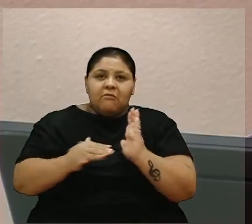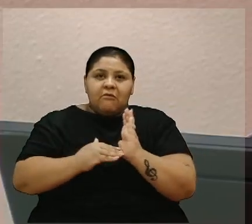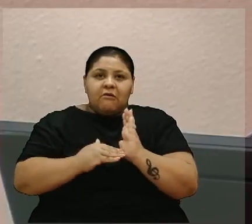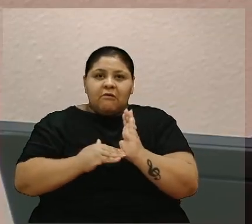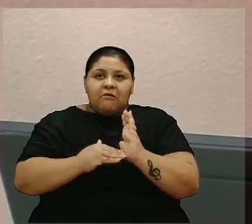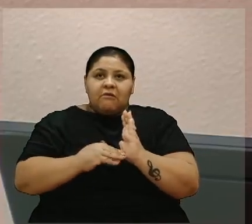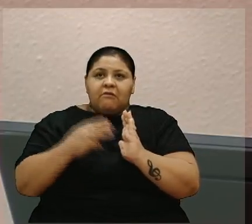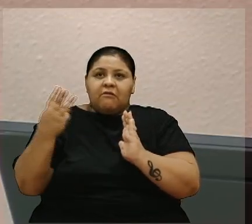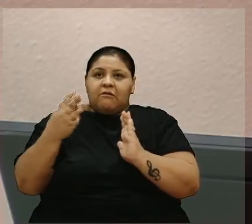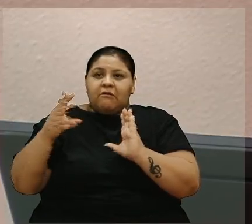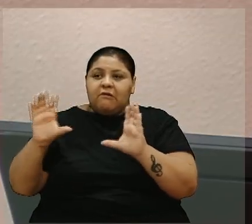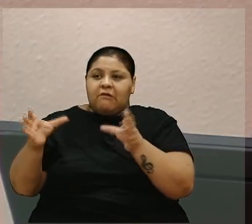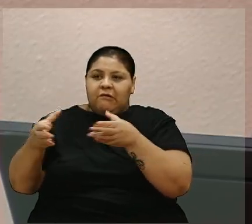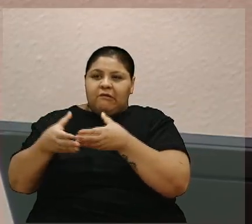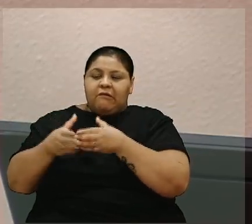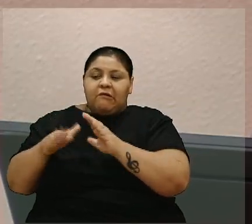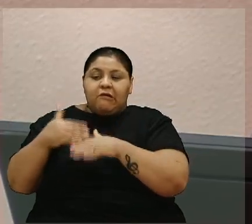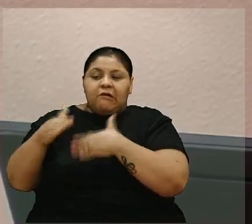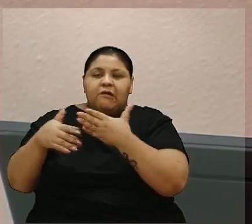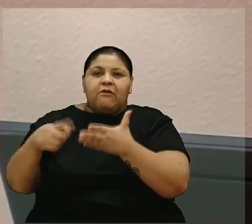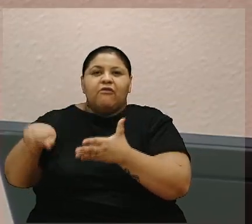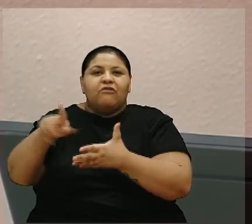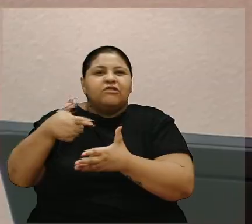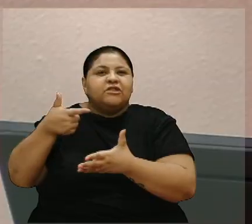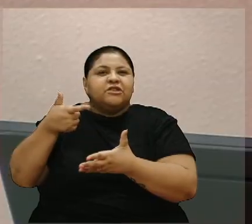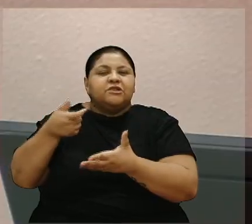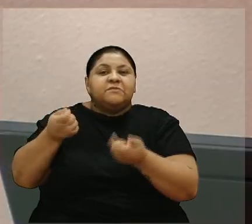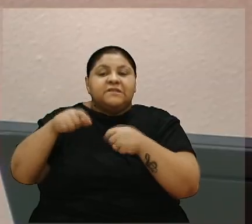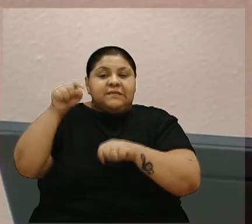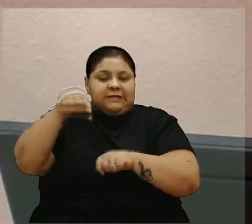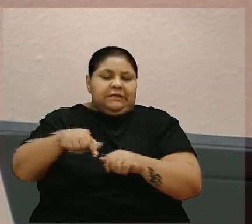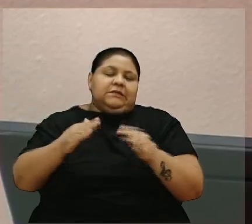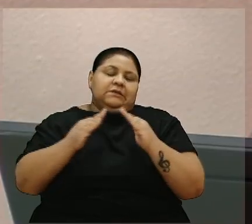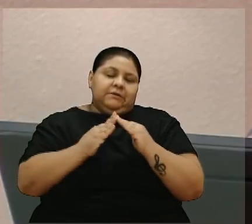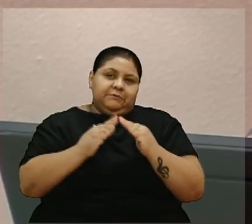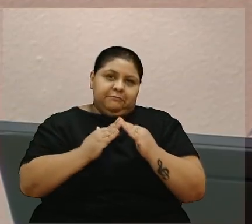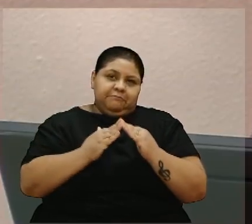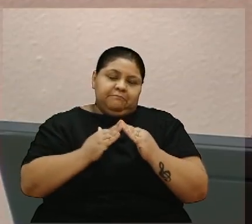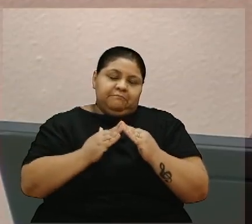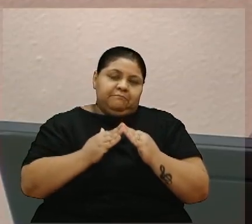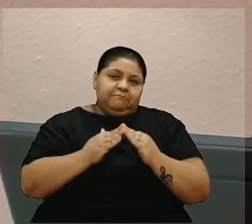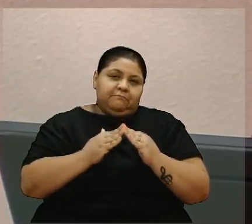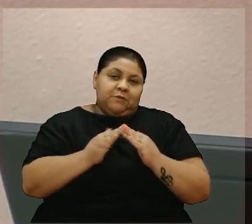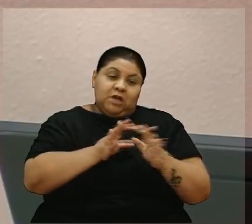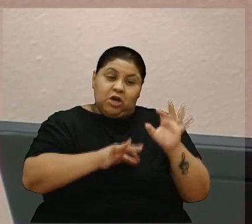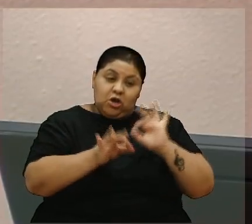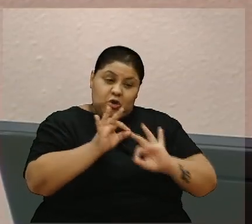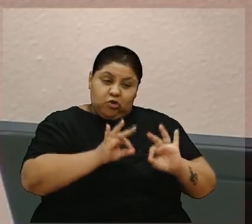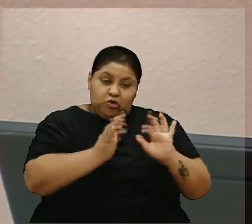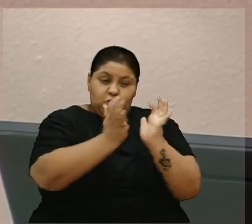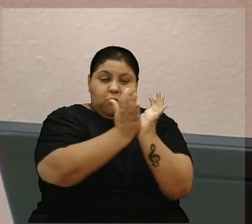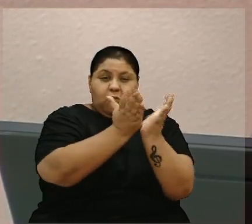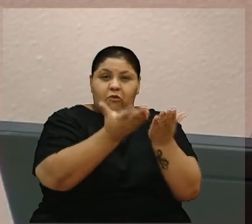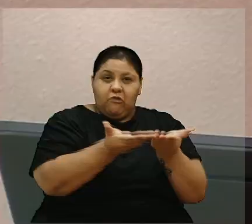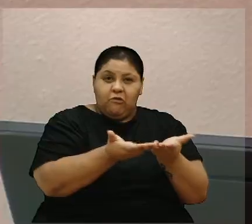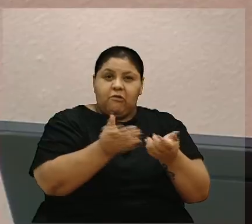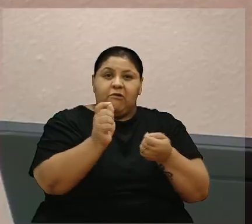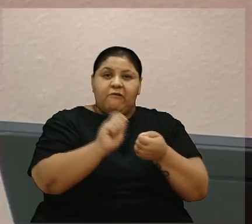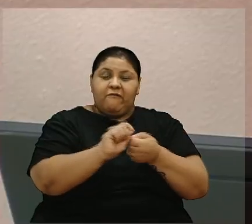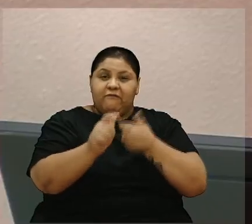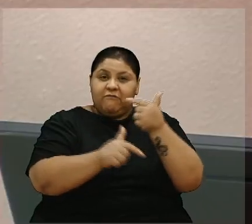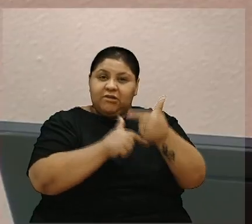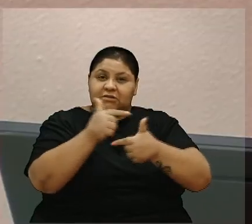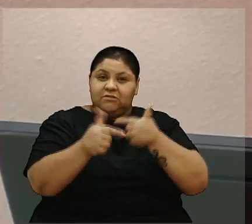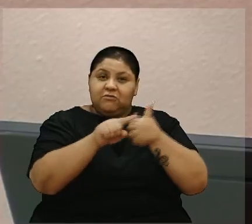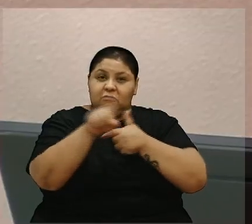o terceiro setor toca. O que a gente precisa dessa casa? Que a gente monte uma comissão, faça um trabalho para